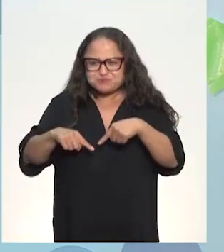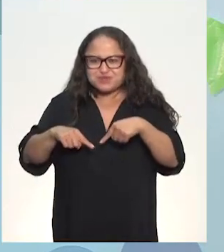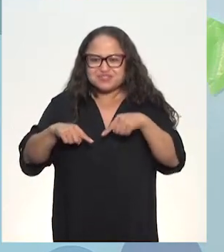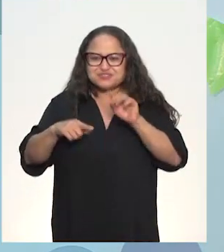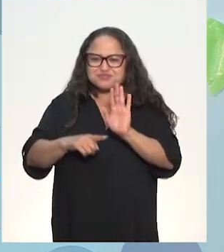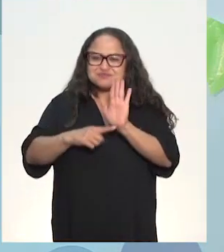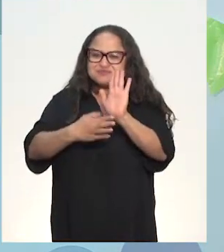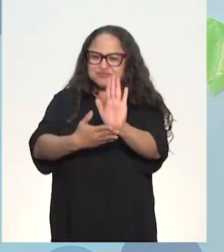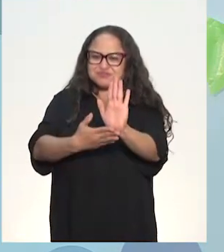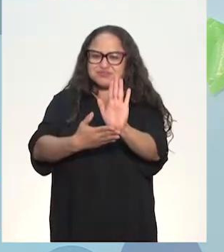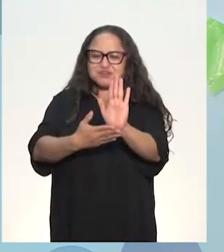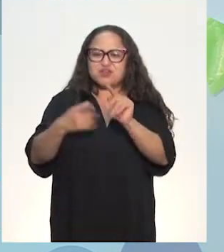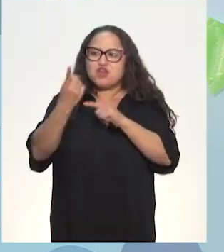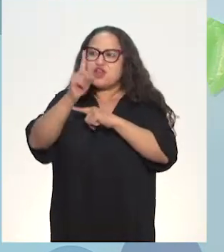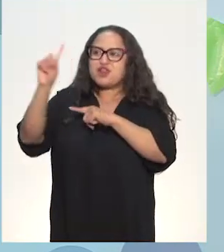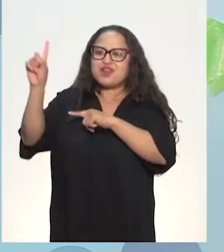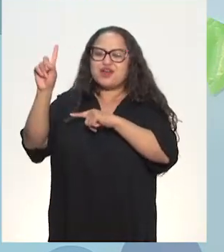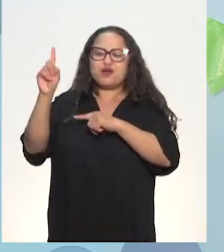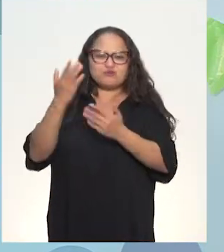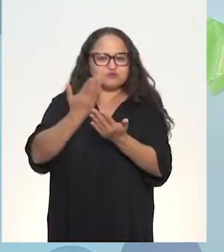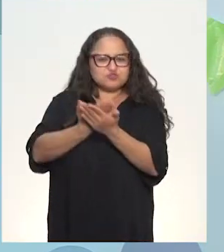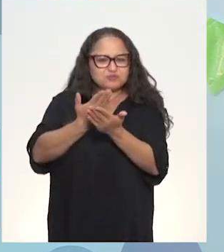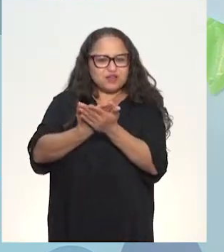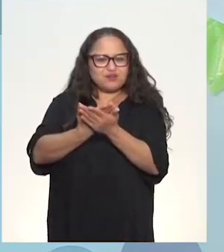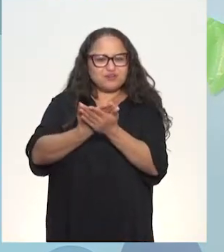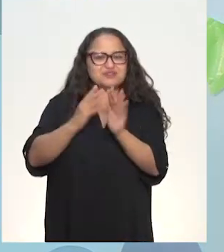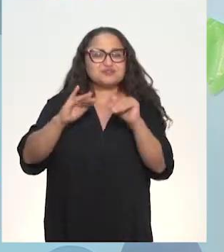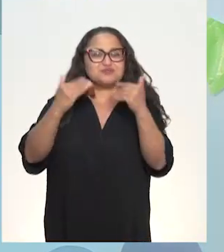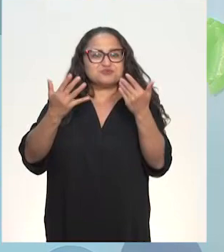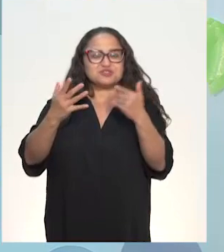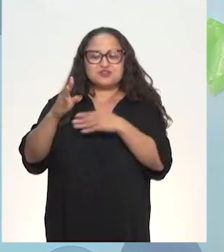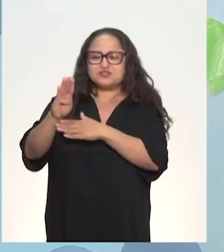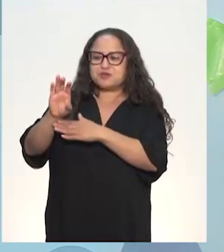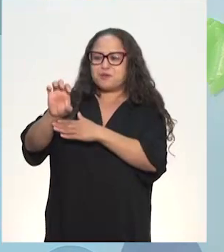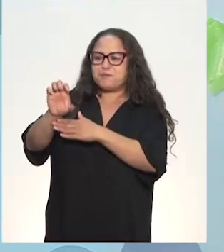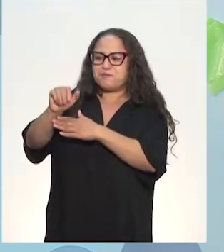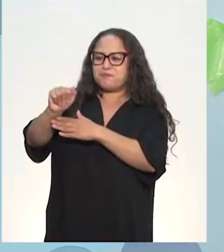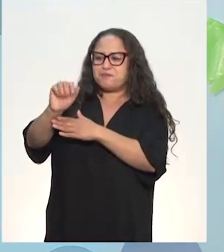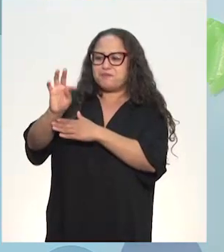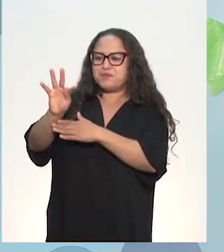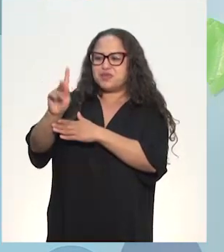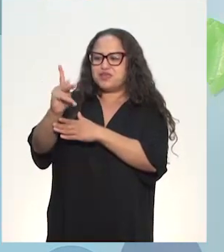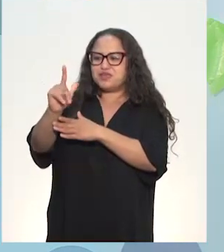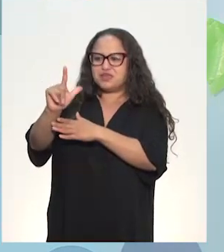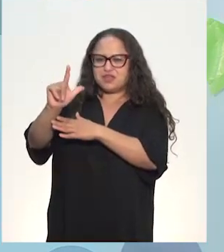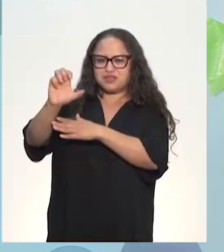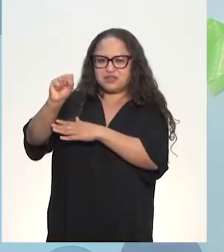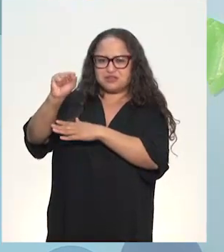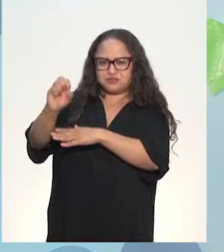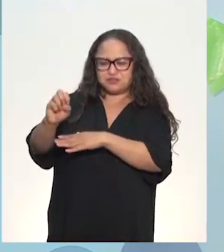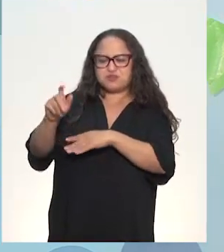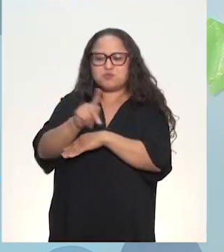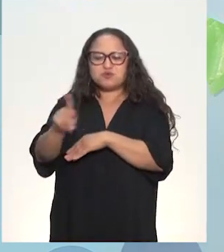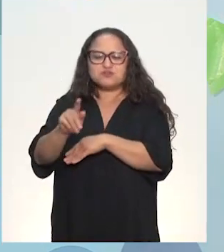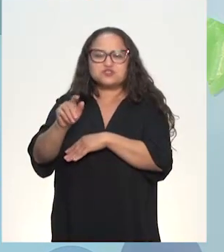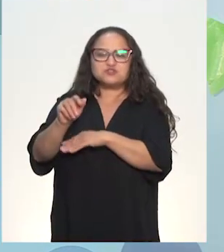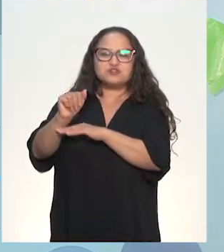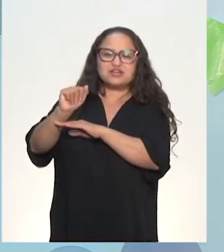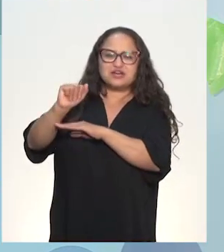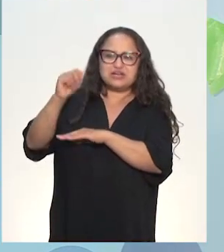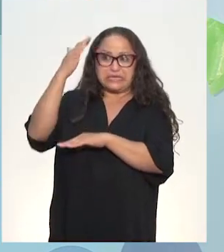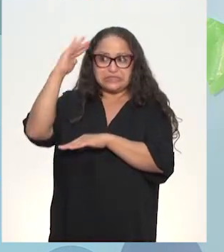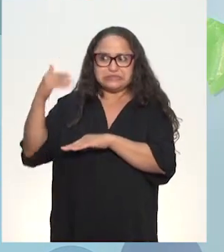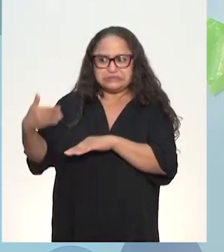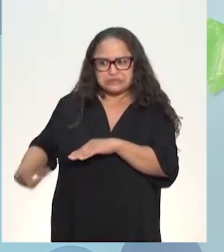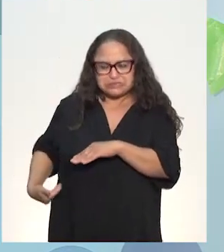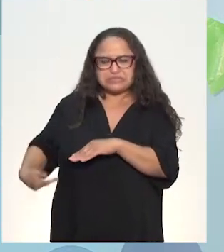Na última aula, como diria os Beatles, né, com uma ajudinha dos meus amigos, professor Anderson, professora Fabiana, professora Taina, professora Juliana,